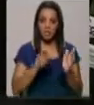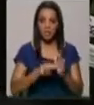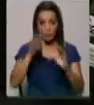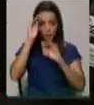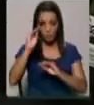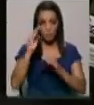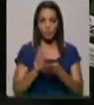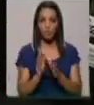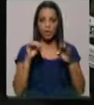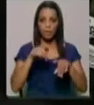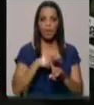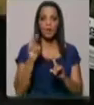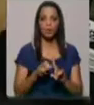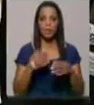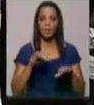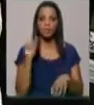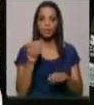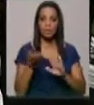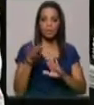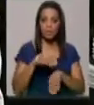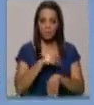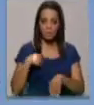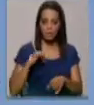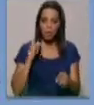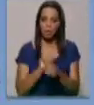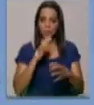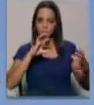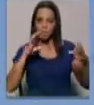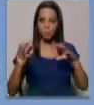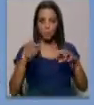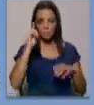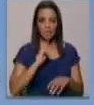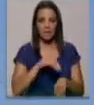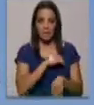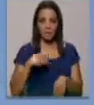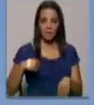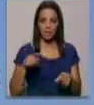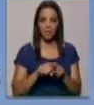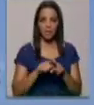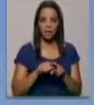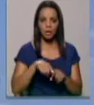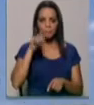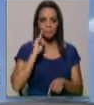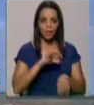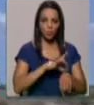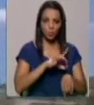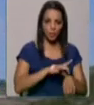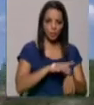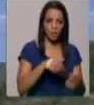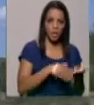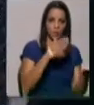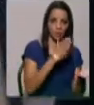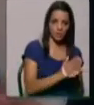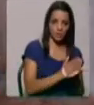do ano. Mas no Instituto de Emergência Médica há outras polémicas. A médica que fez o transporte de uma doente entre o Hospital de Cascais e o de